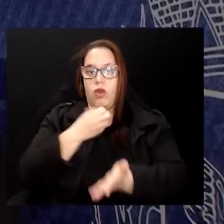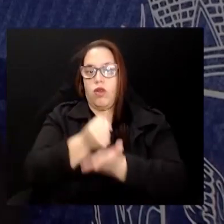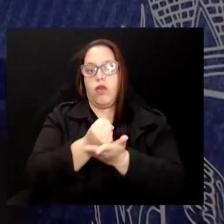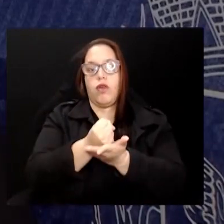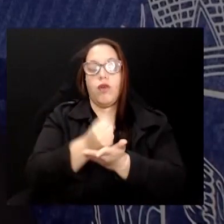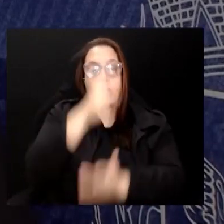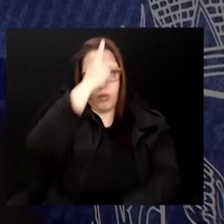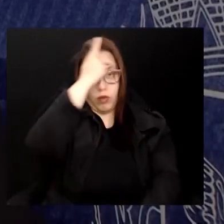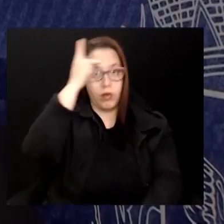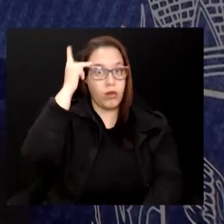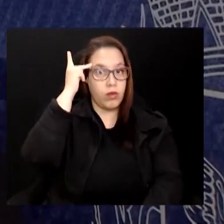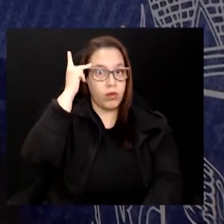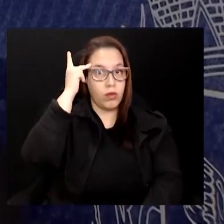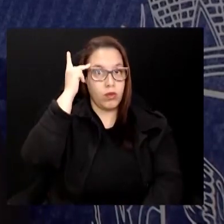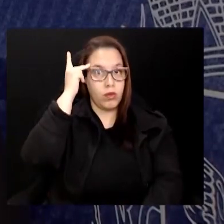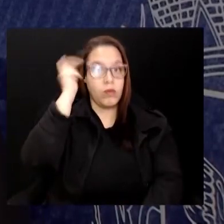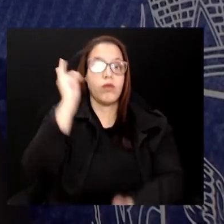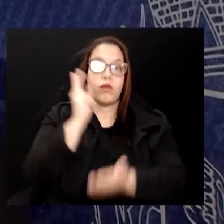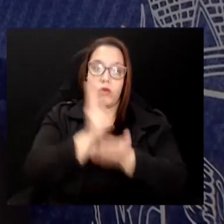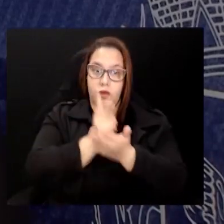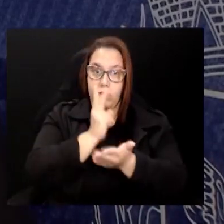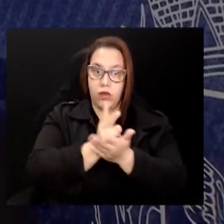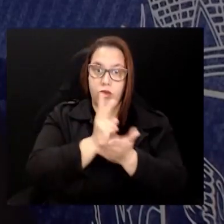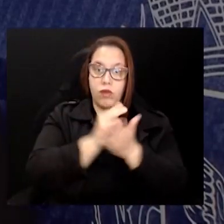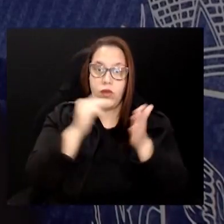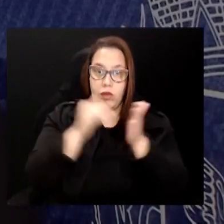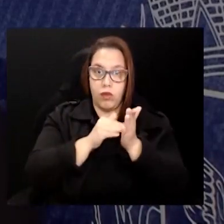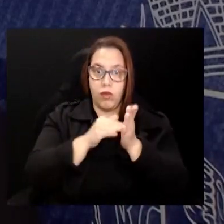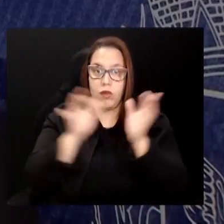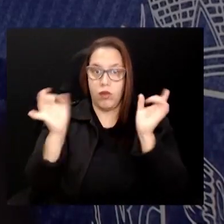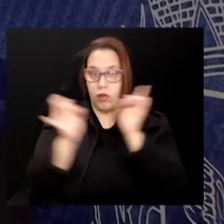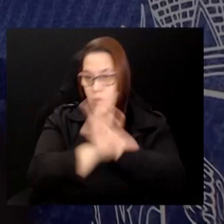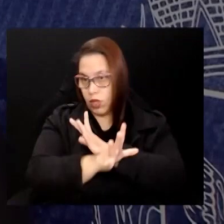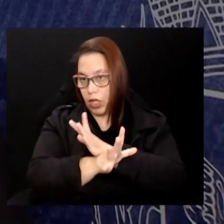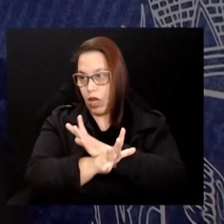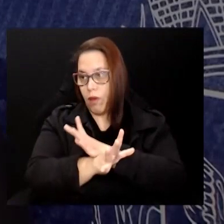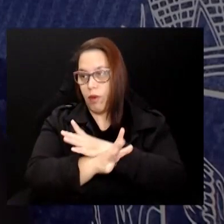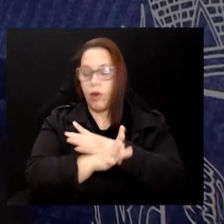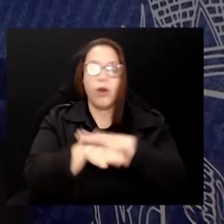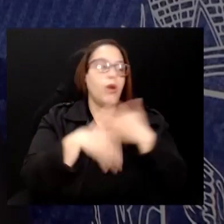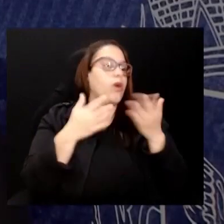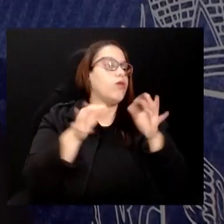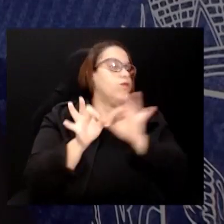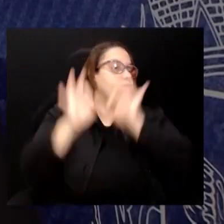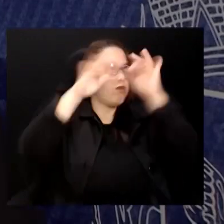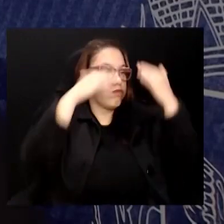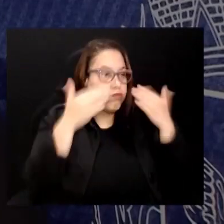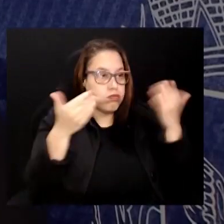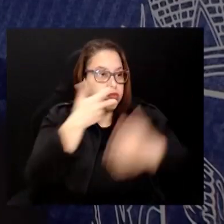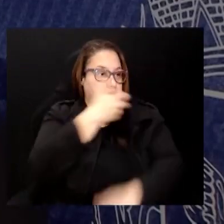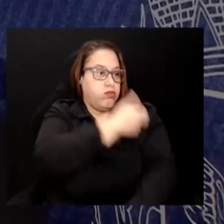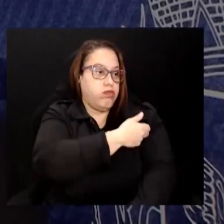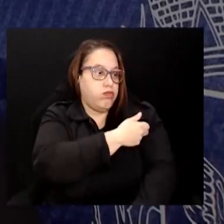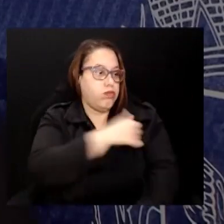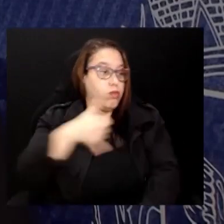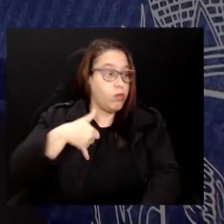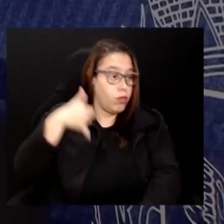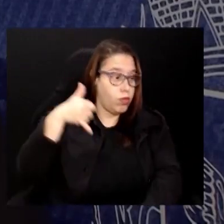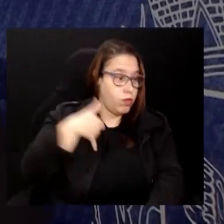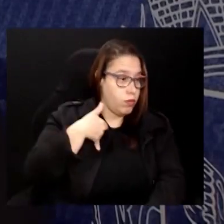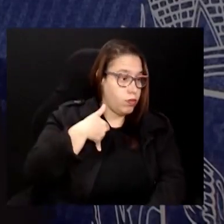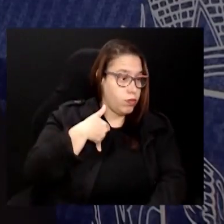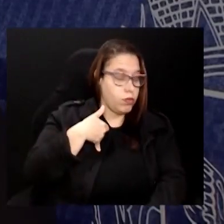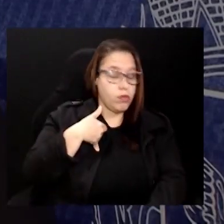ela continua até a gente esgotar os estoques. E qual o público-alvo dessa vacina? Qual a faixa etária? A faixa etária,